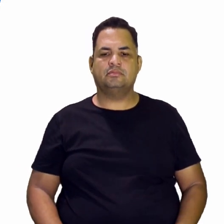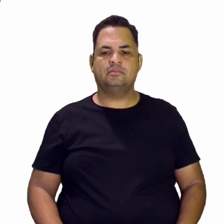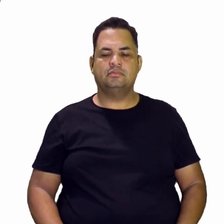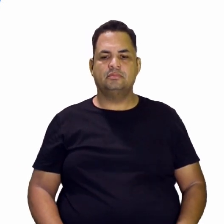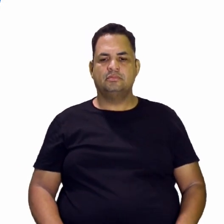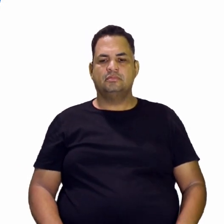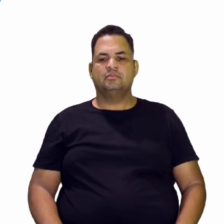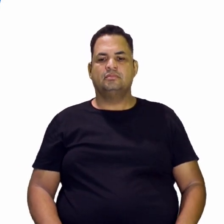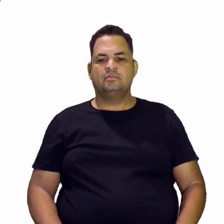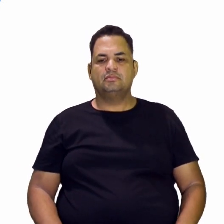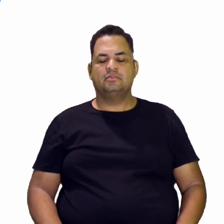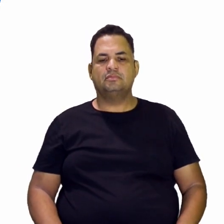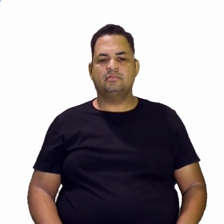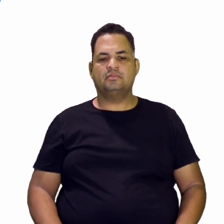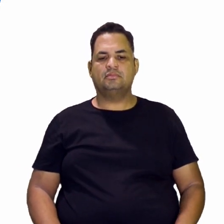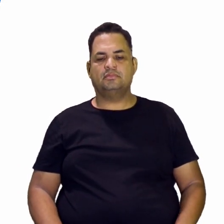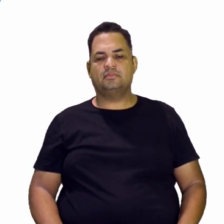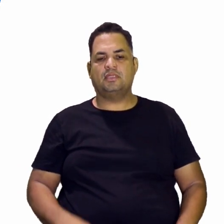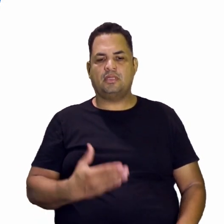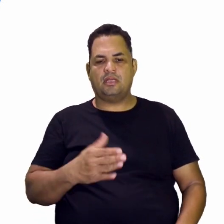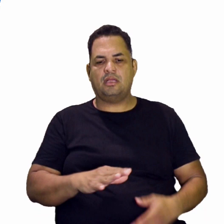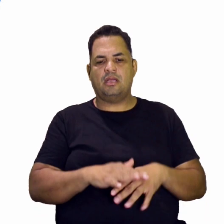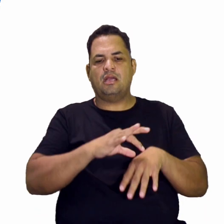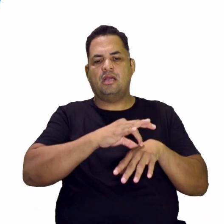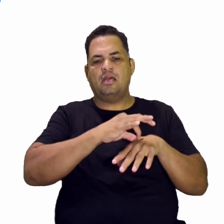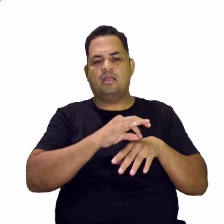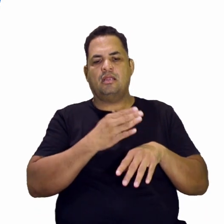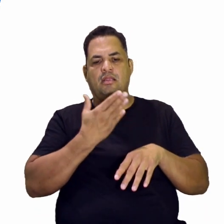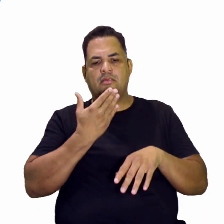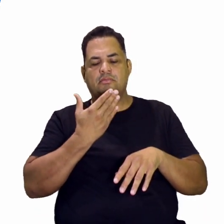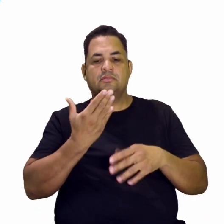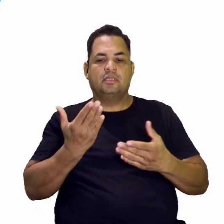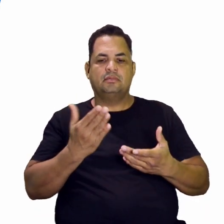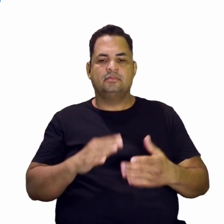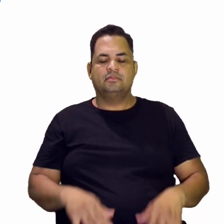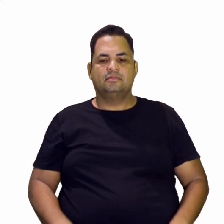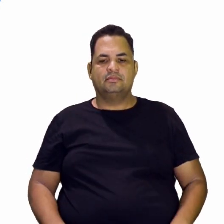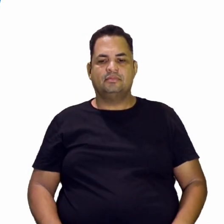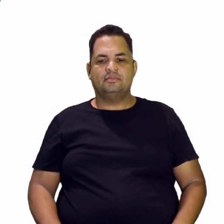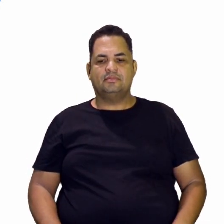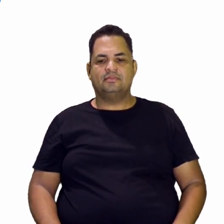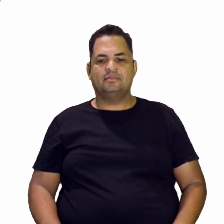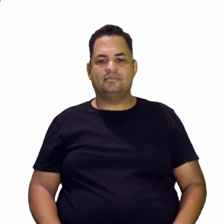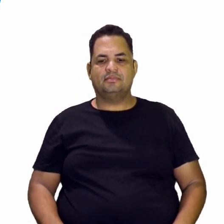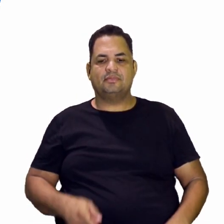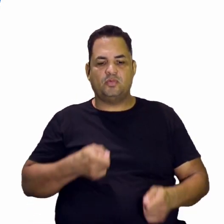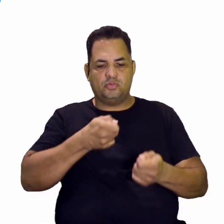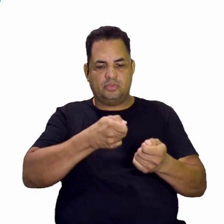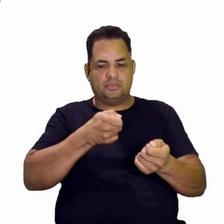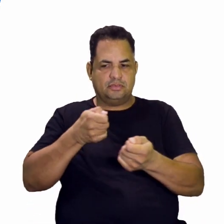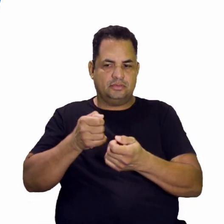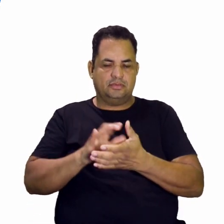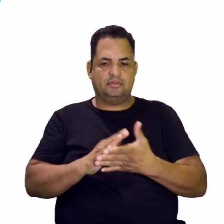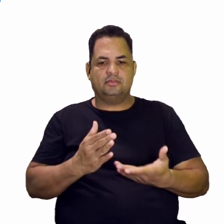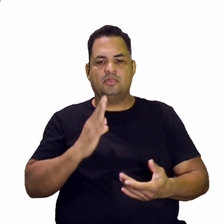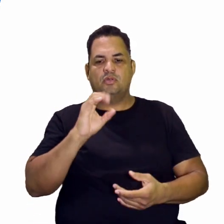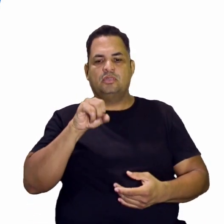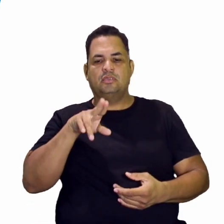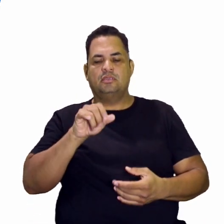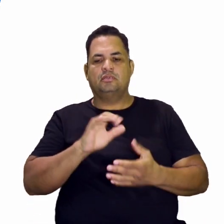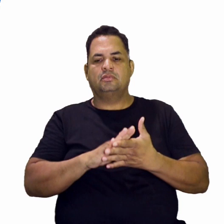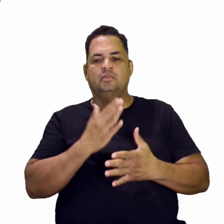isso? Herbívoros se alimentam de vegetais, carnívoros se alimentam de carne, né? Churrasquinho, beleza. E os onívoros